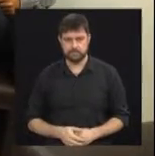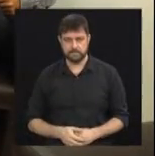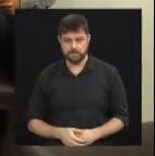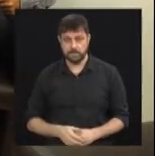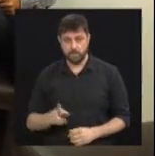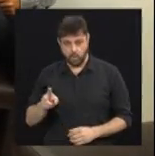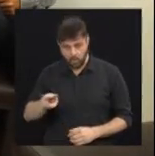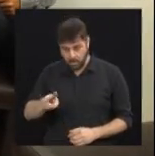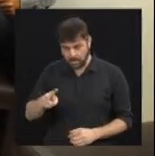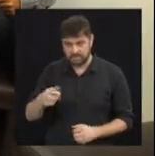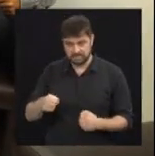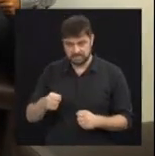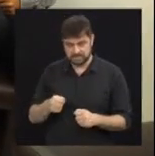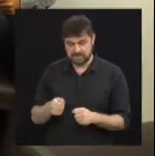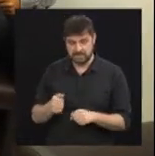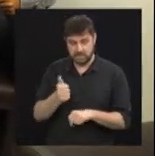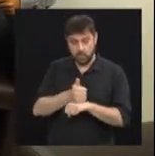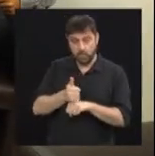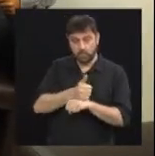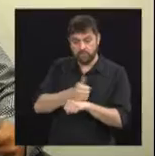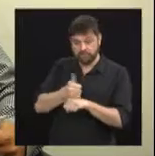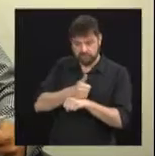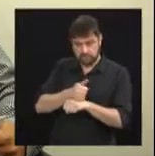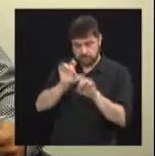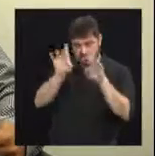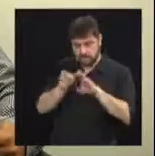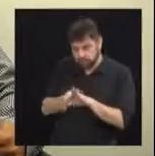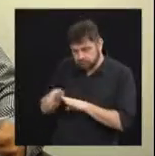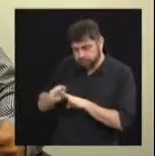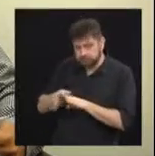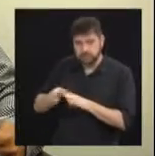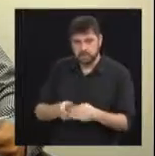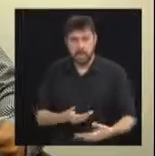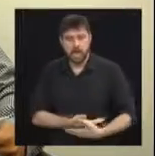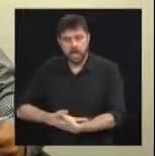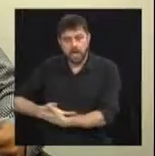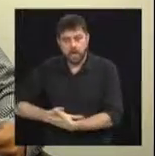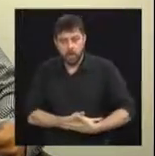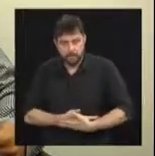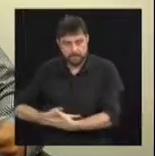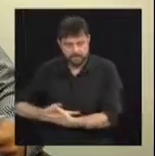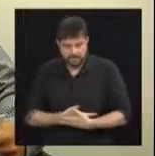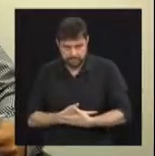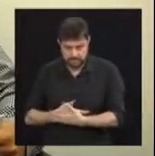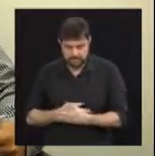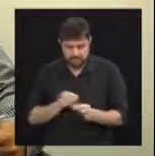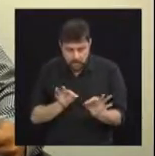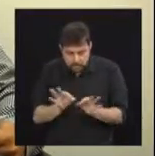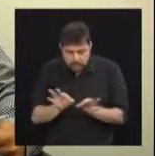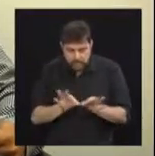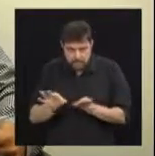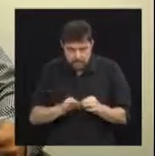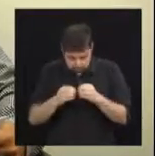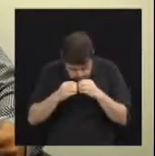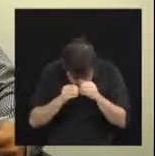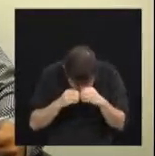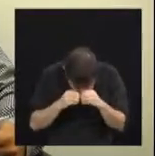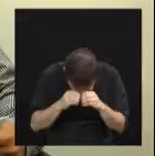o casal deve ser assistido por um especialista. E os bebês gerados a partir de técnicas, né, de reprodução